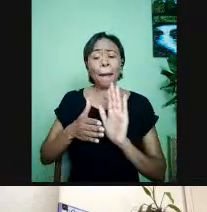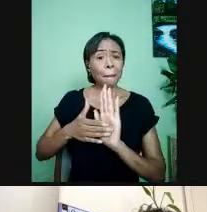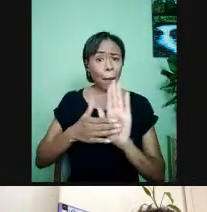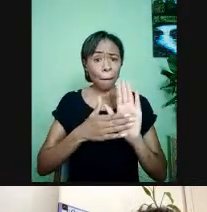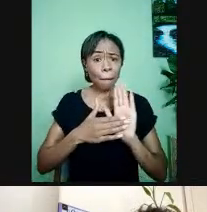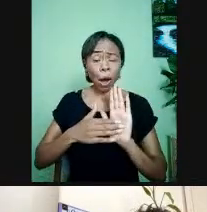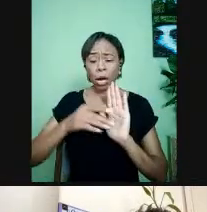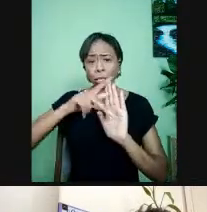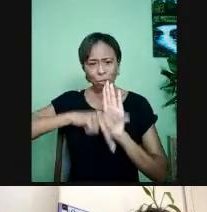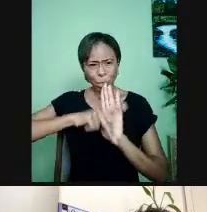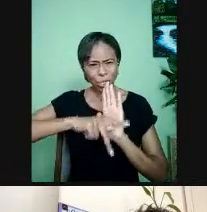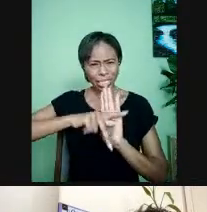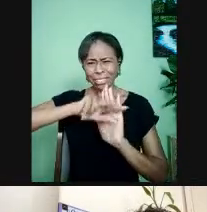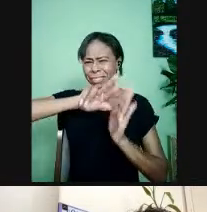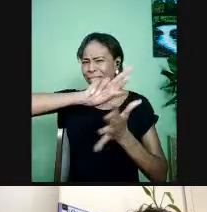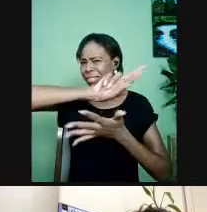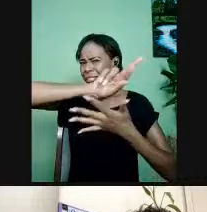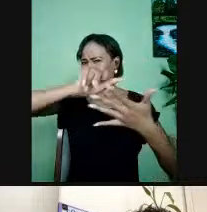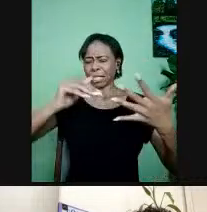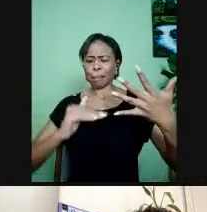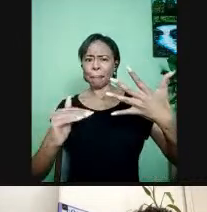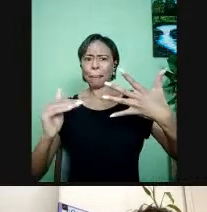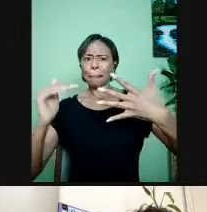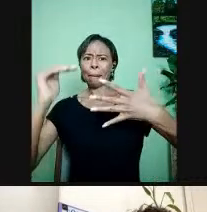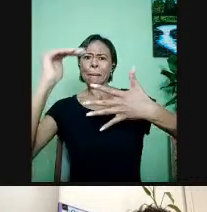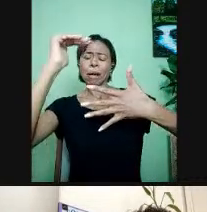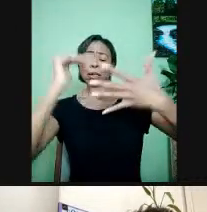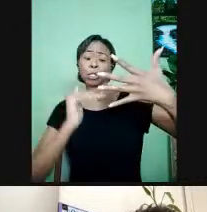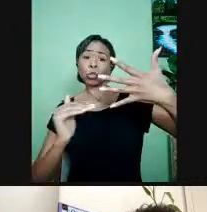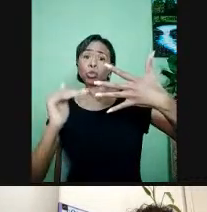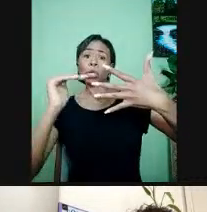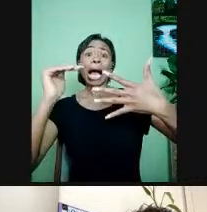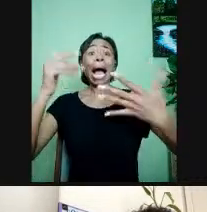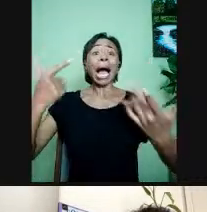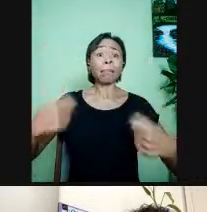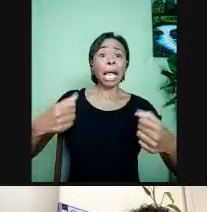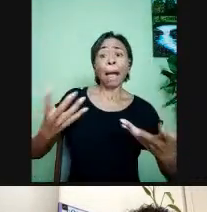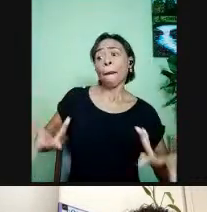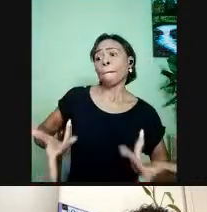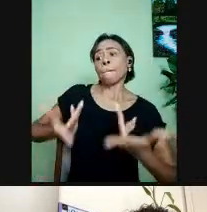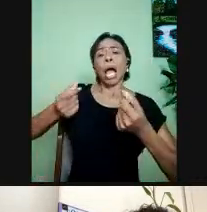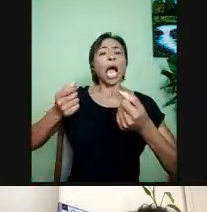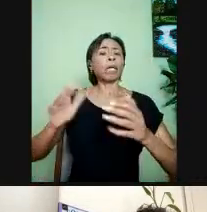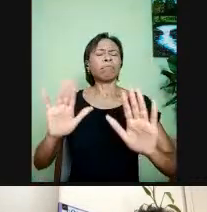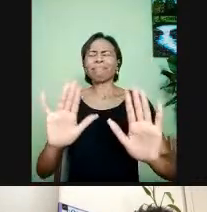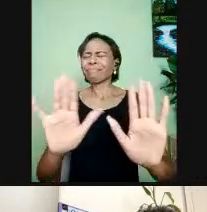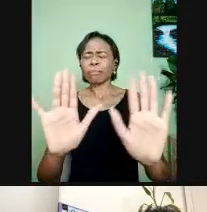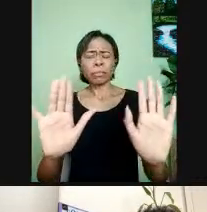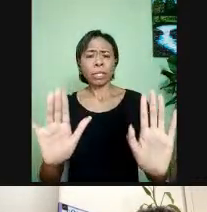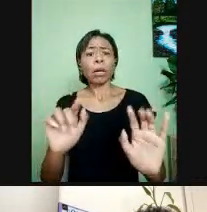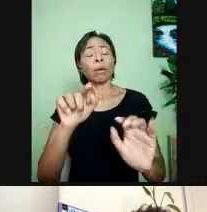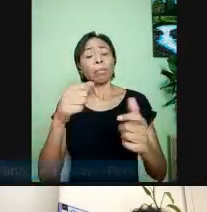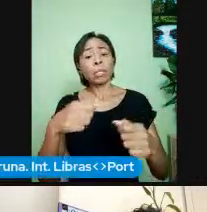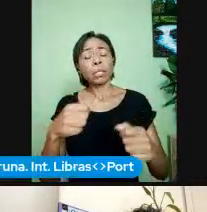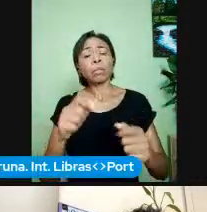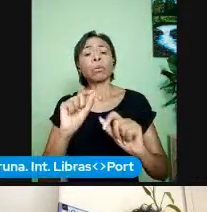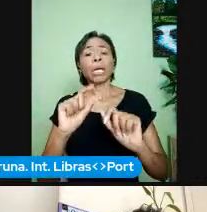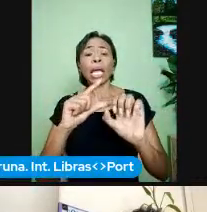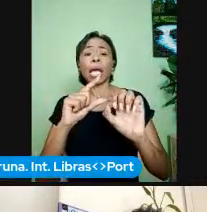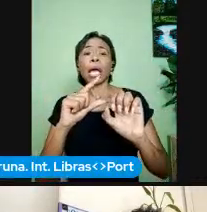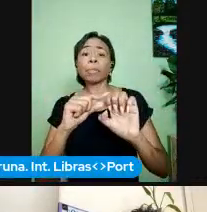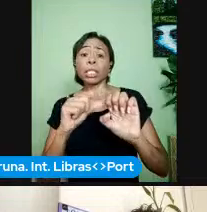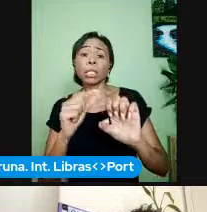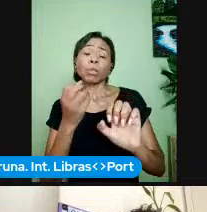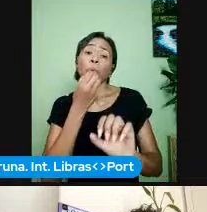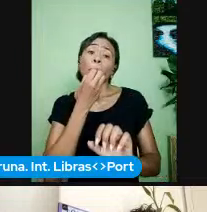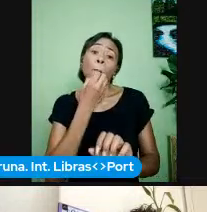tá, gente? Já respondendo, falar, ah, mas eu tenho que estar assim, tenho que estar assado. Não, você tem que ter uma boa ideia, um bom projeto, alguma coisa ali rodando, ou